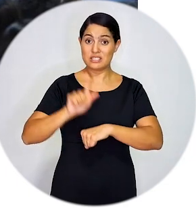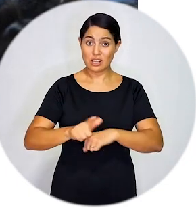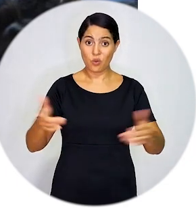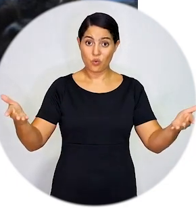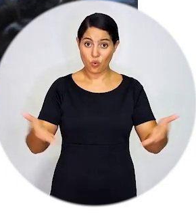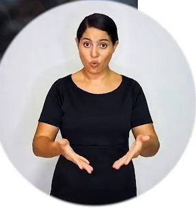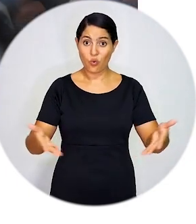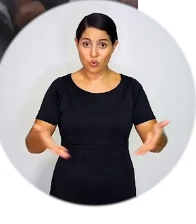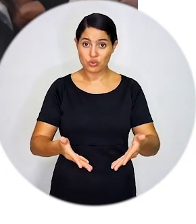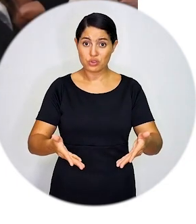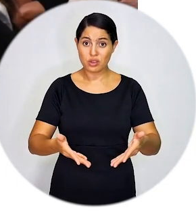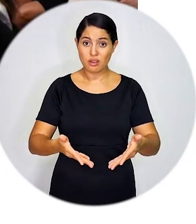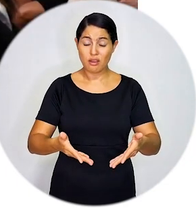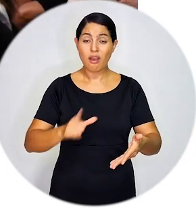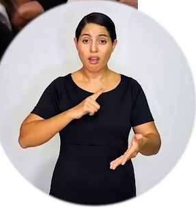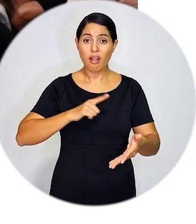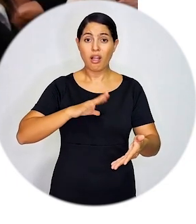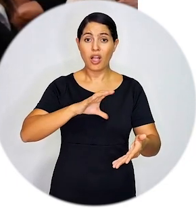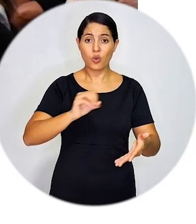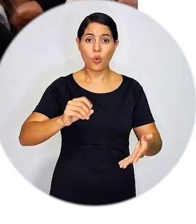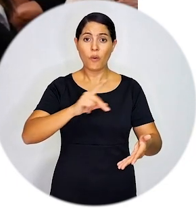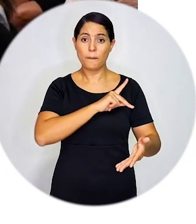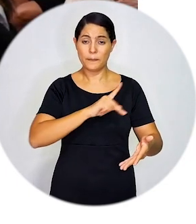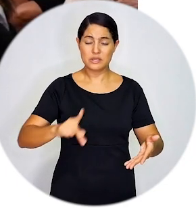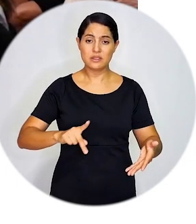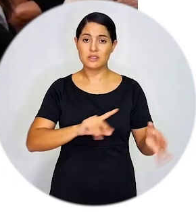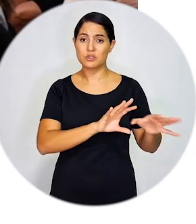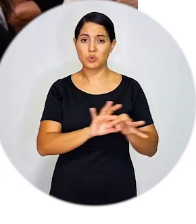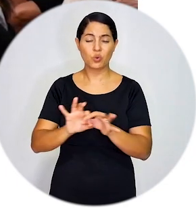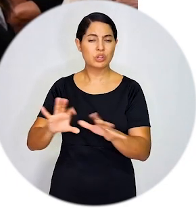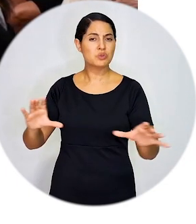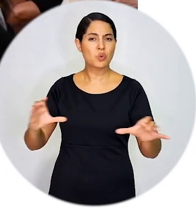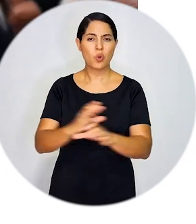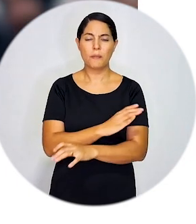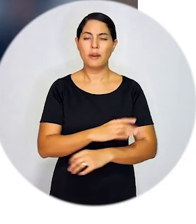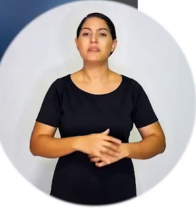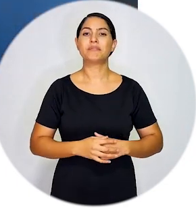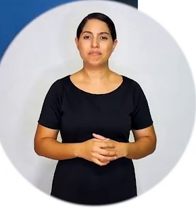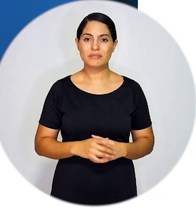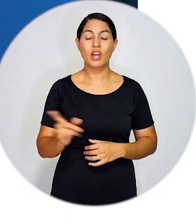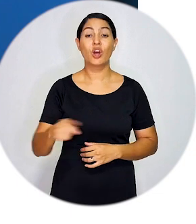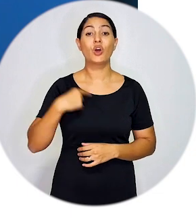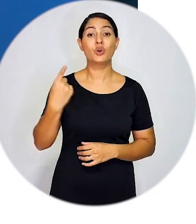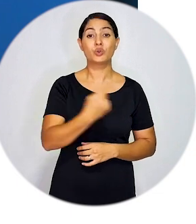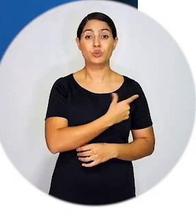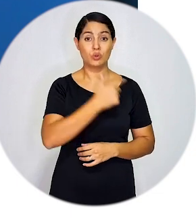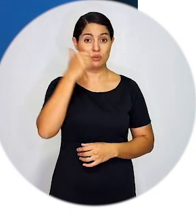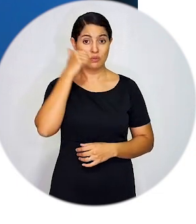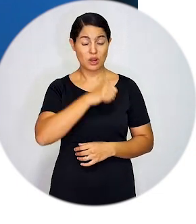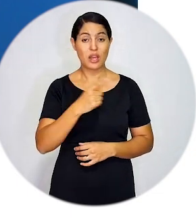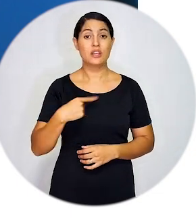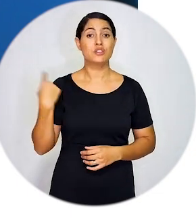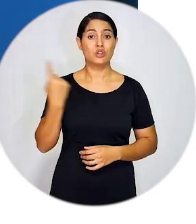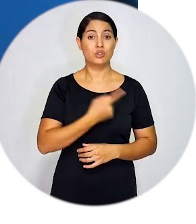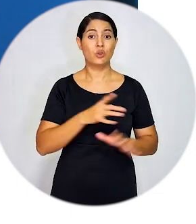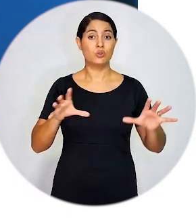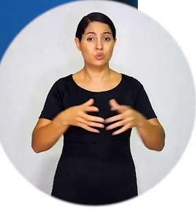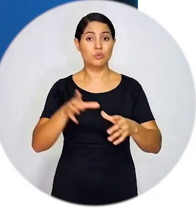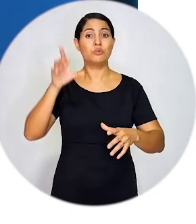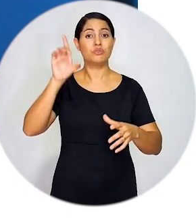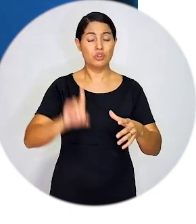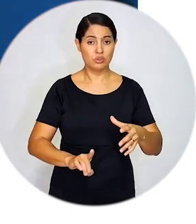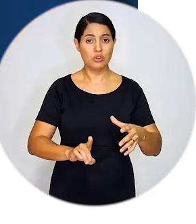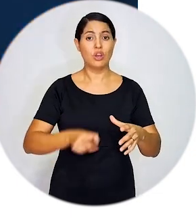uma gestão que exerce a copresidência na sua inteireza. Porque nós, mulheres, no exercício da nossa